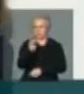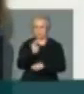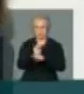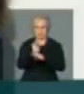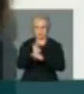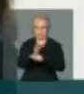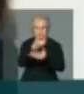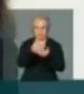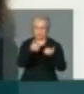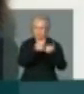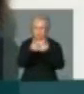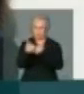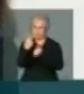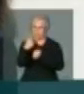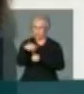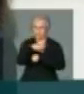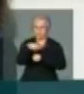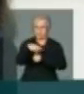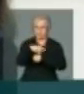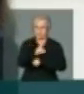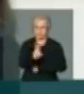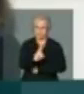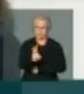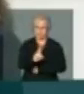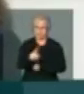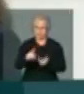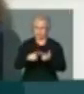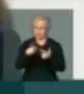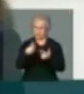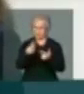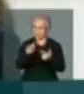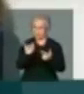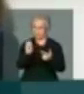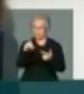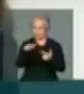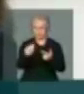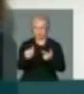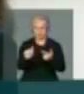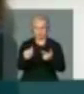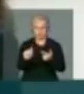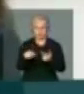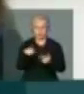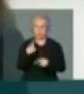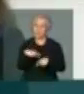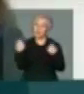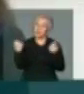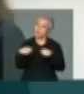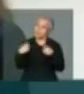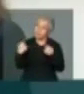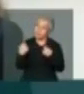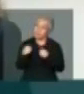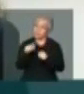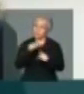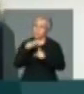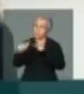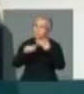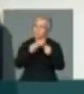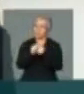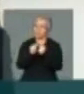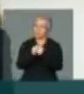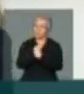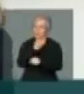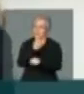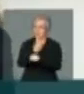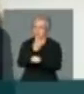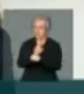fronteira com dois países, Venezuela e Guiana. Portanto, precisamos das ações, tanto da área